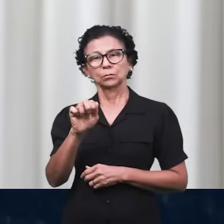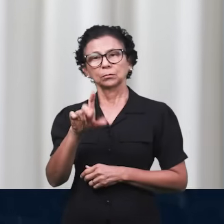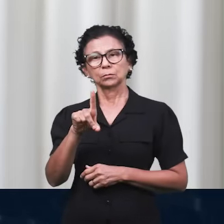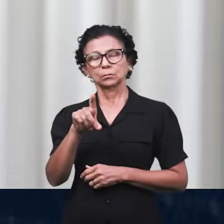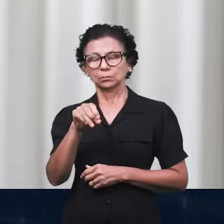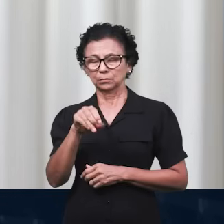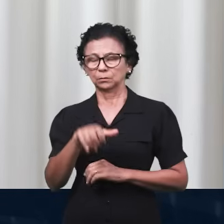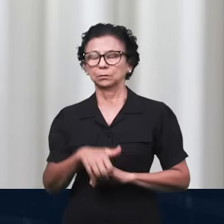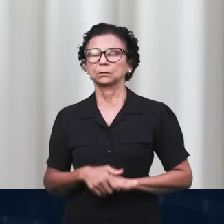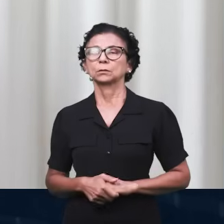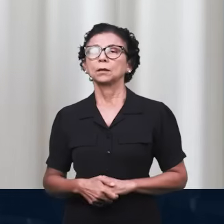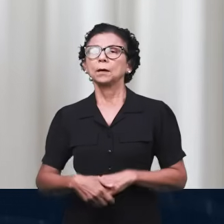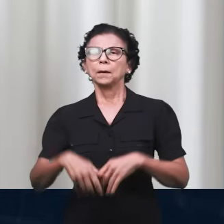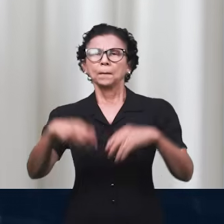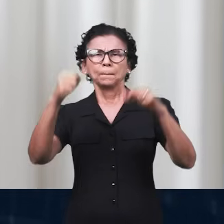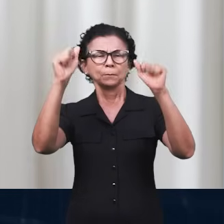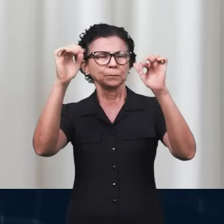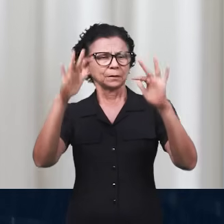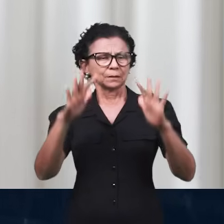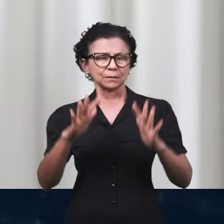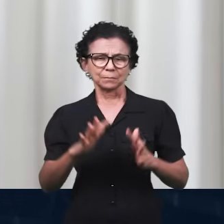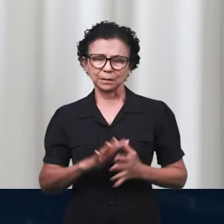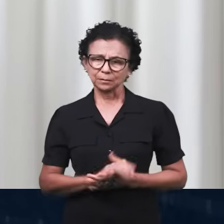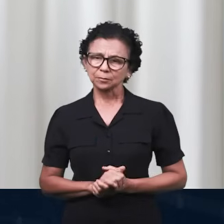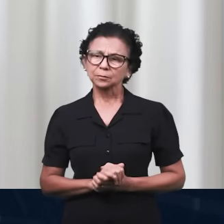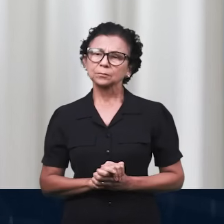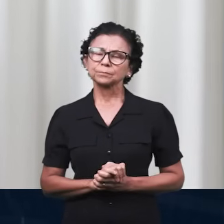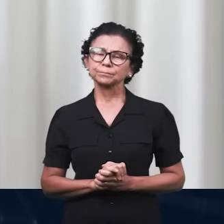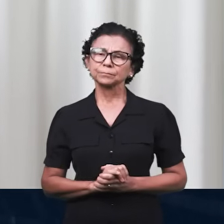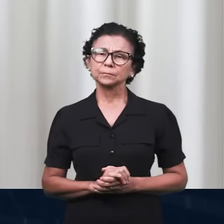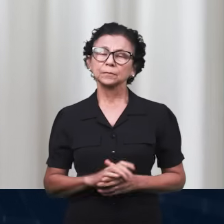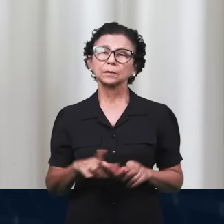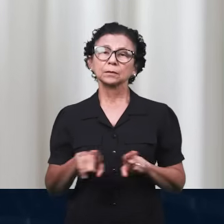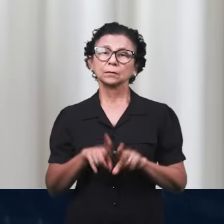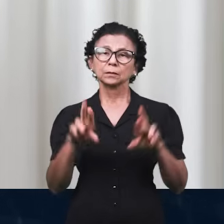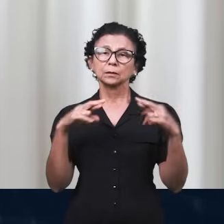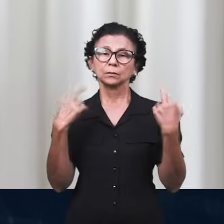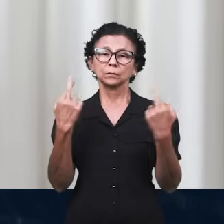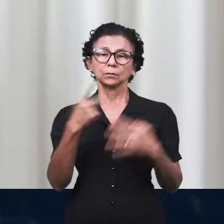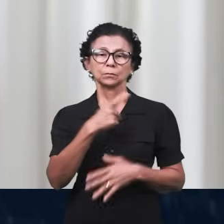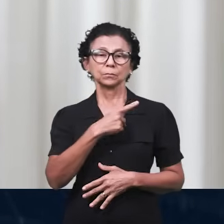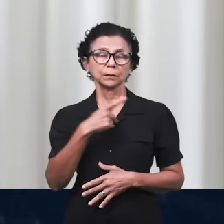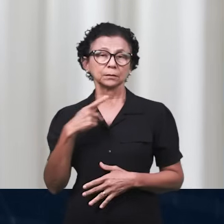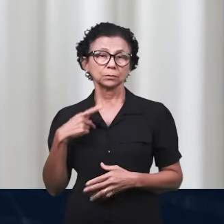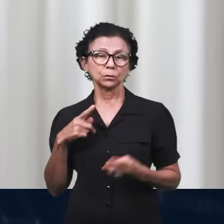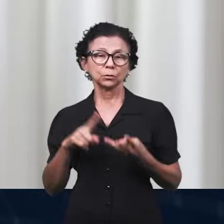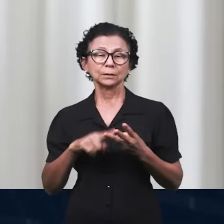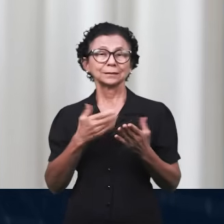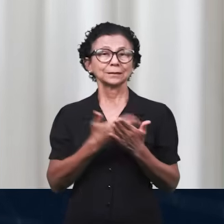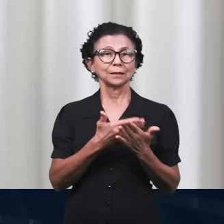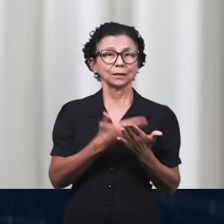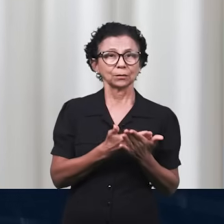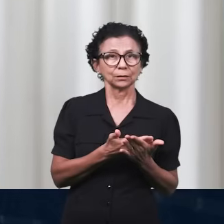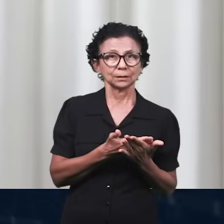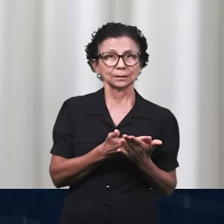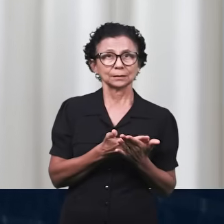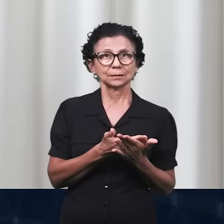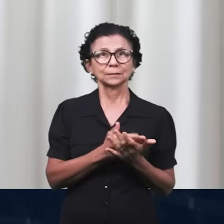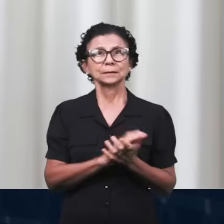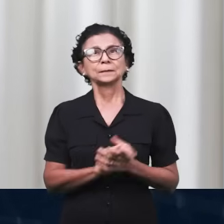recebemos grandes bênçãos, tivemos reuniões de pastores, além das aulas que foram